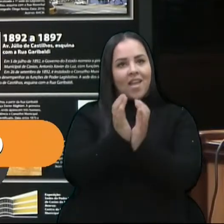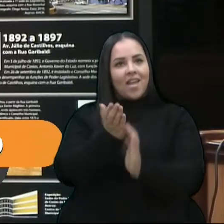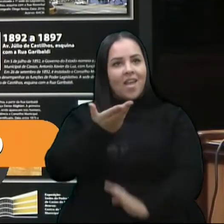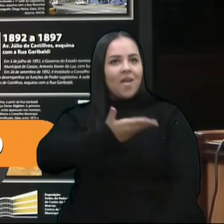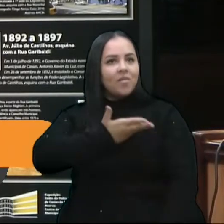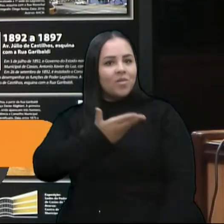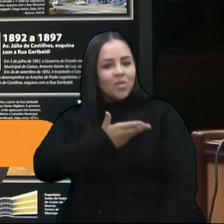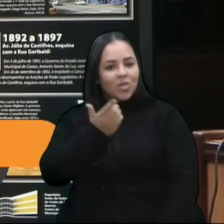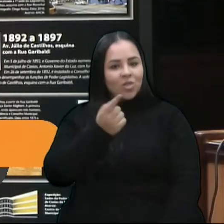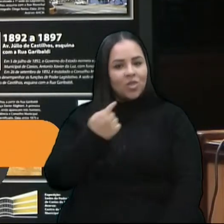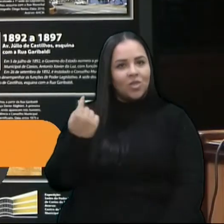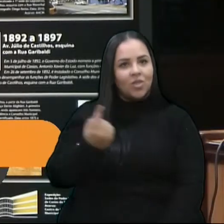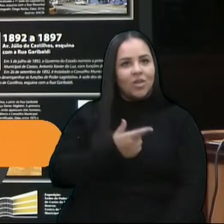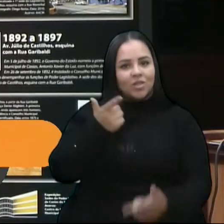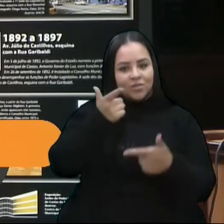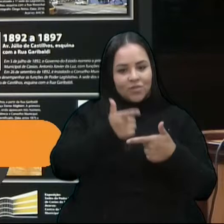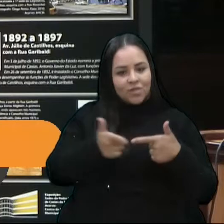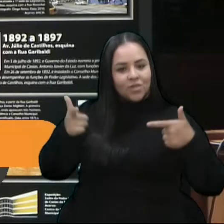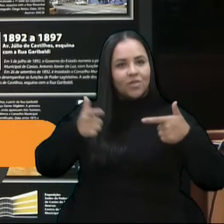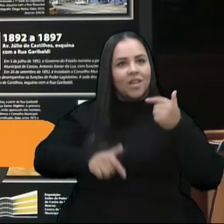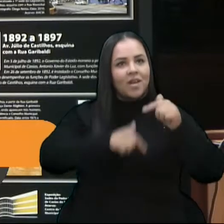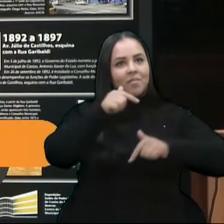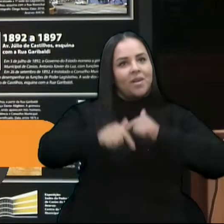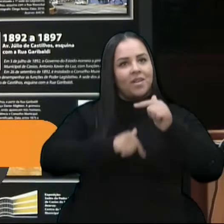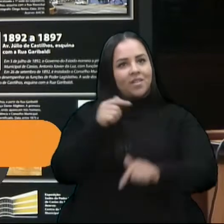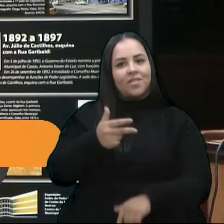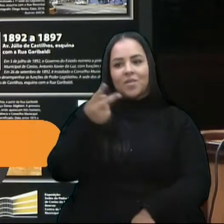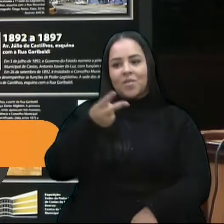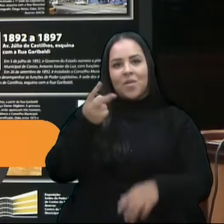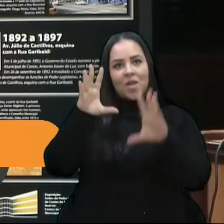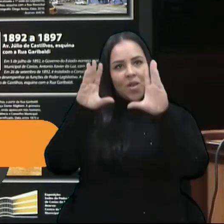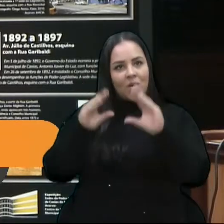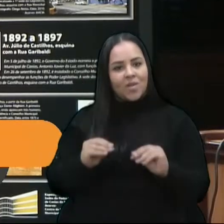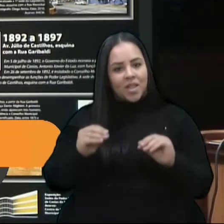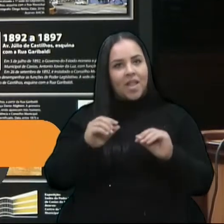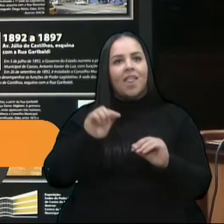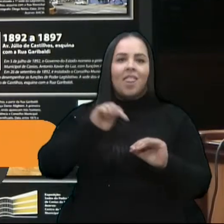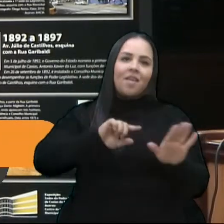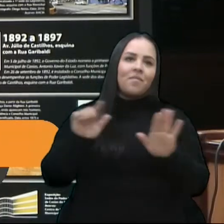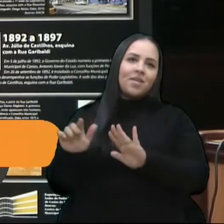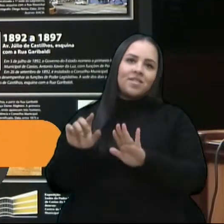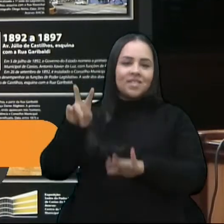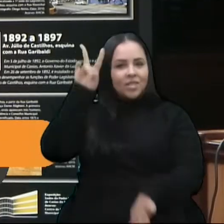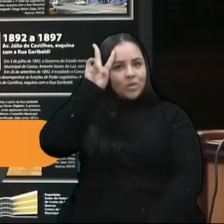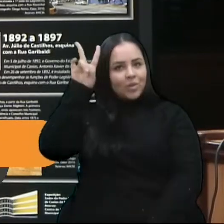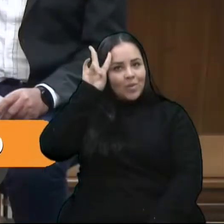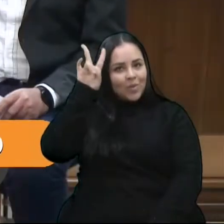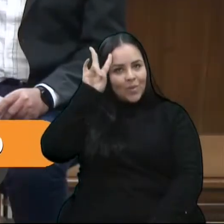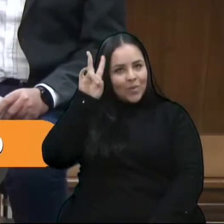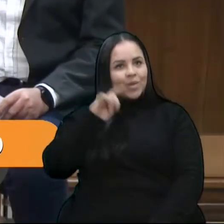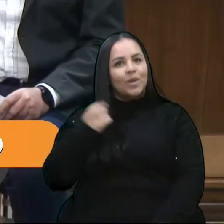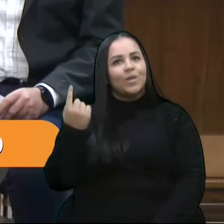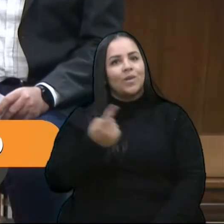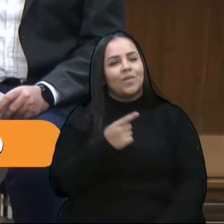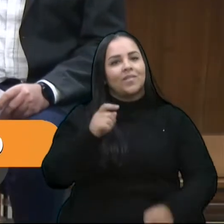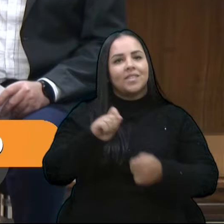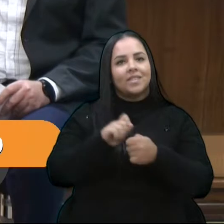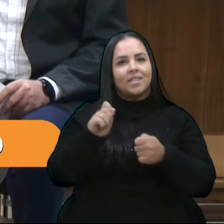os trabalhos pela segunda noite na semana, fizemos isso já na segunda-feira, na live